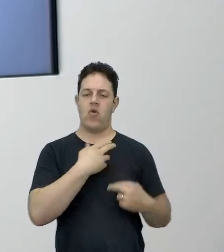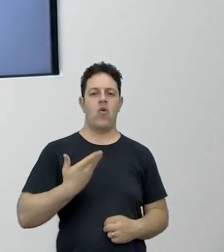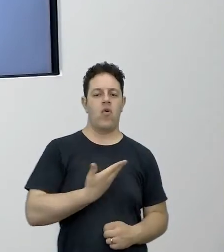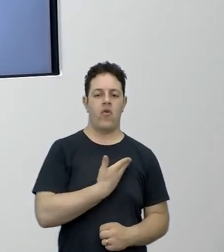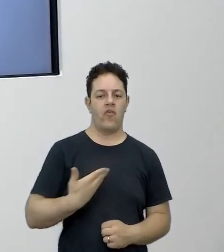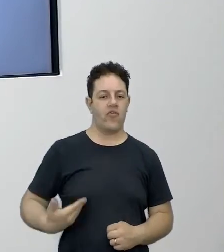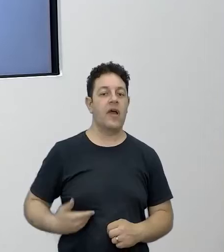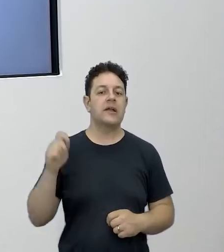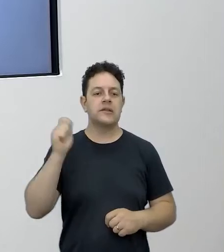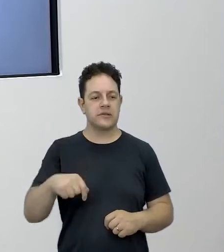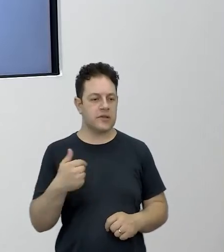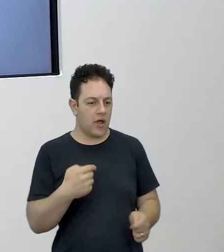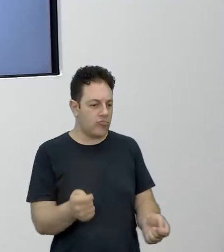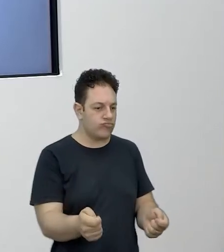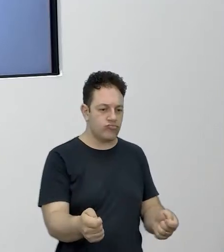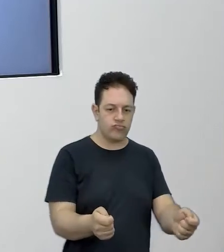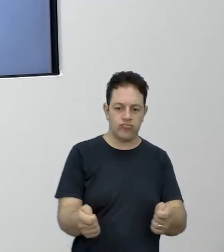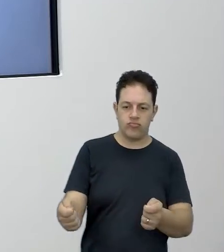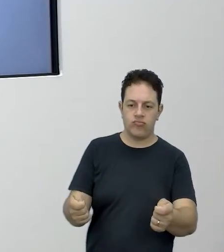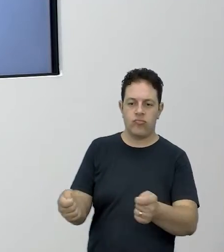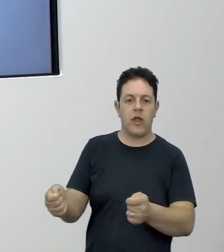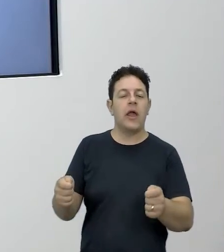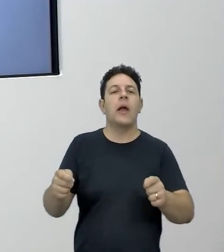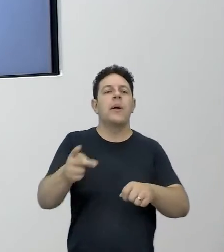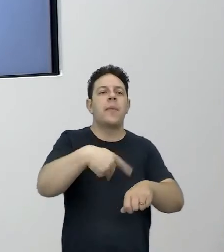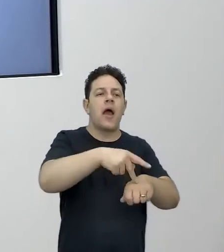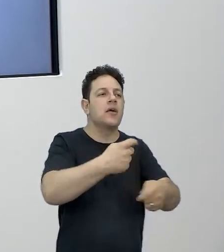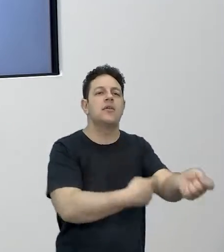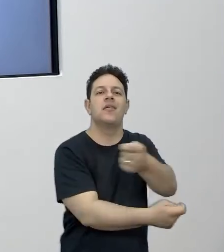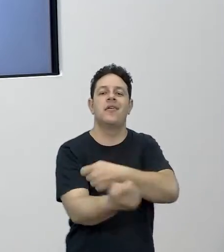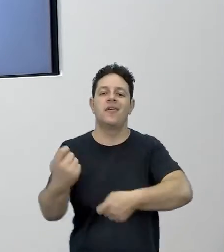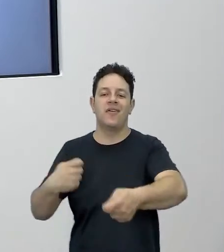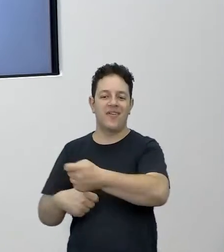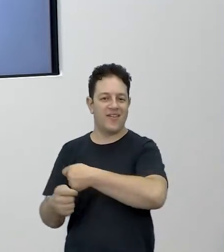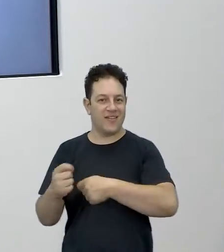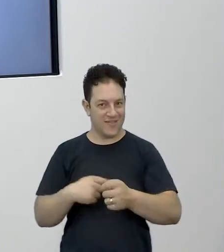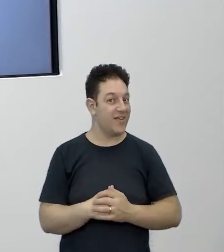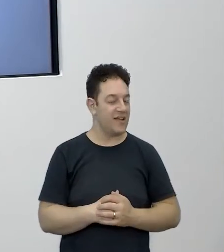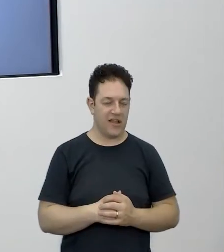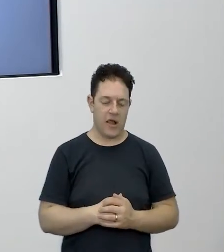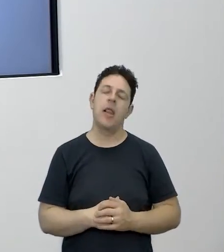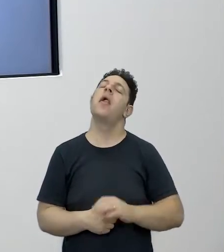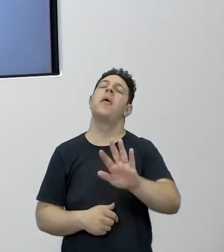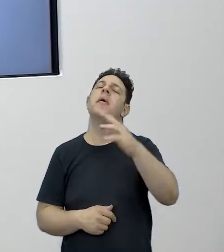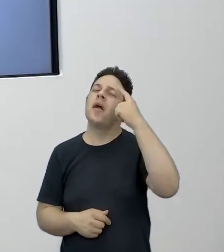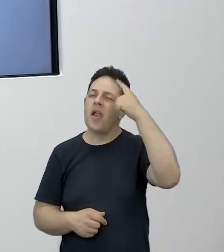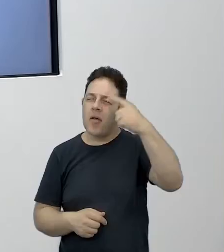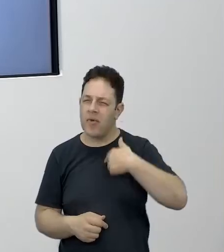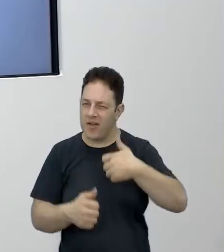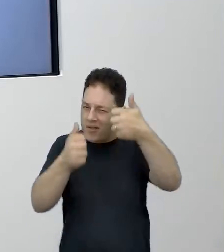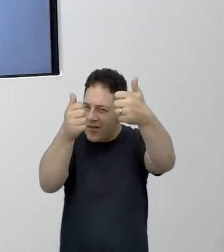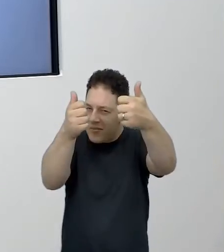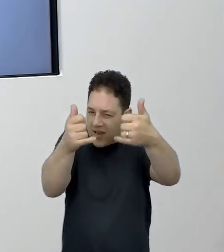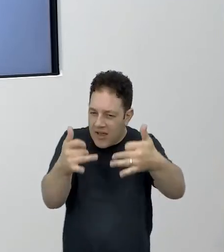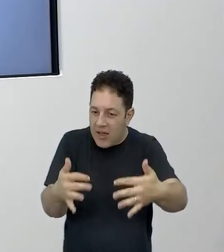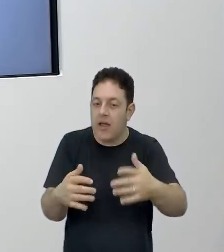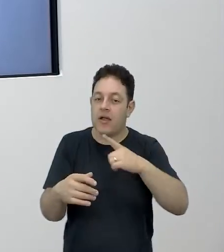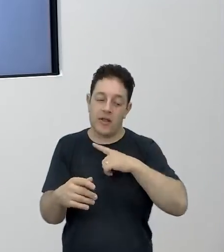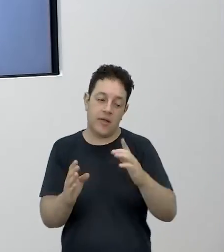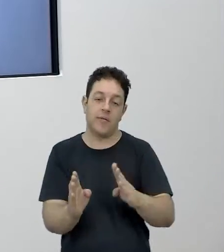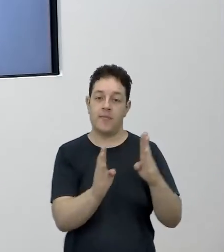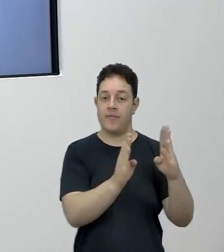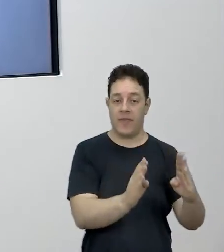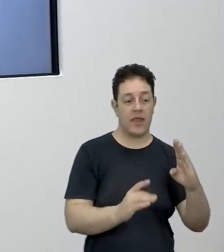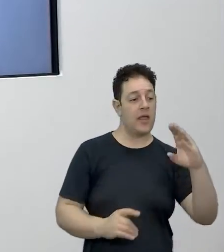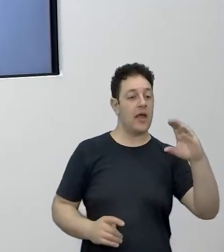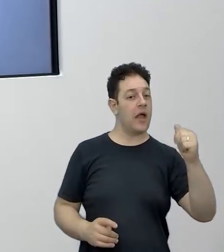de conduzir a industrialização do país. Você se lembra também que eu deixei bem claro que de um lado capital,